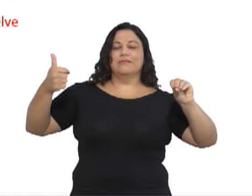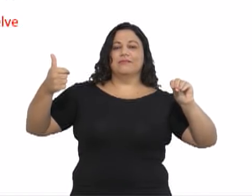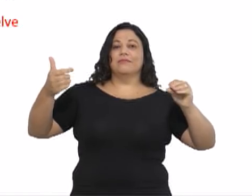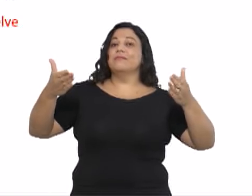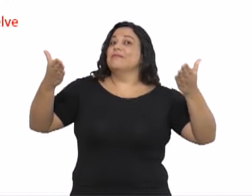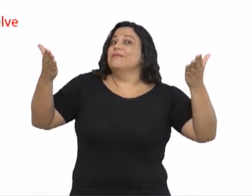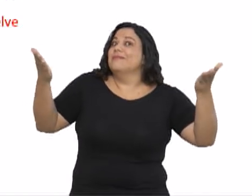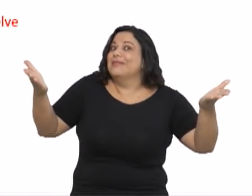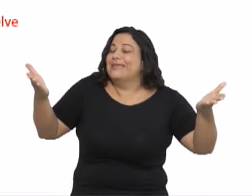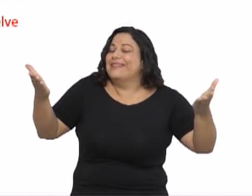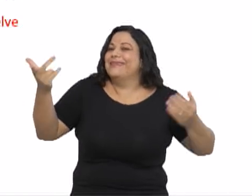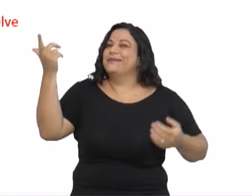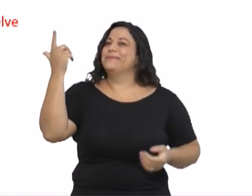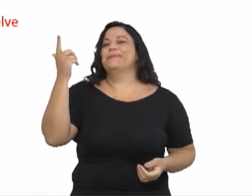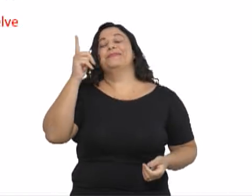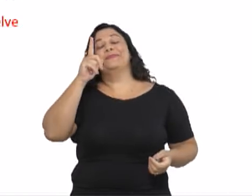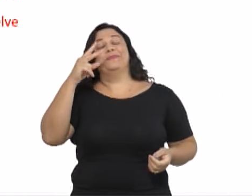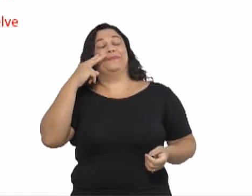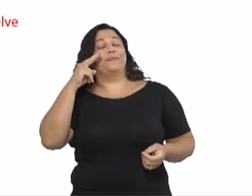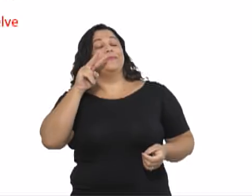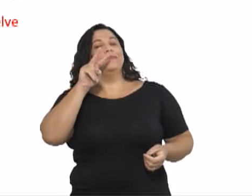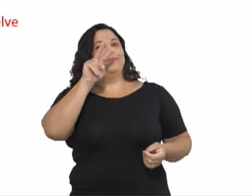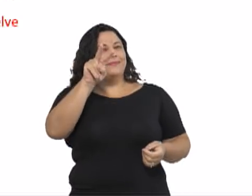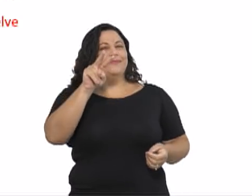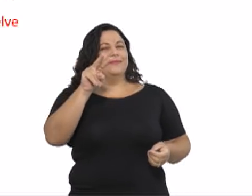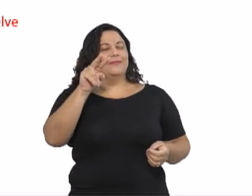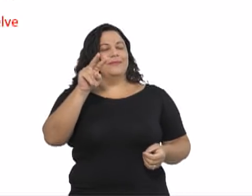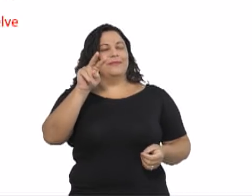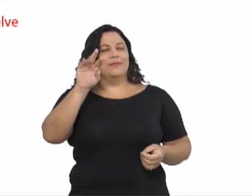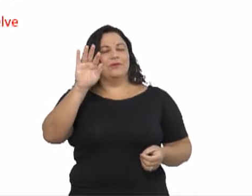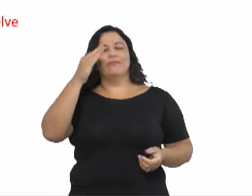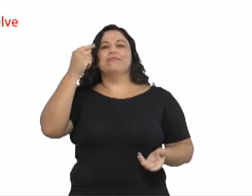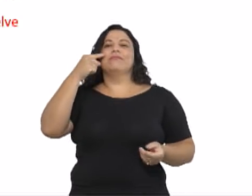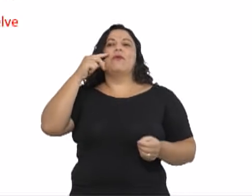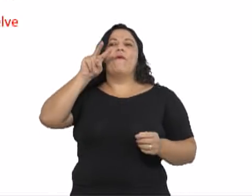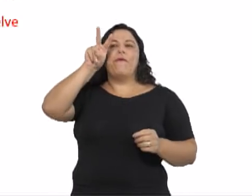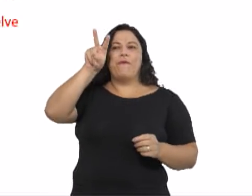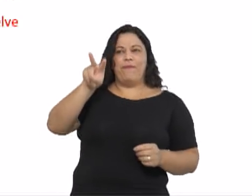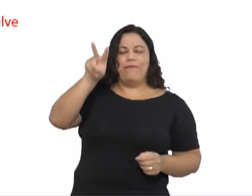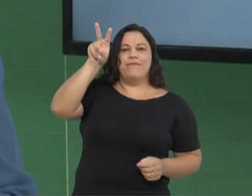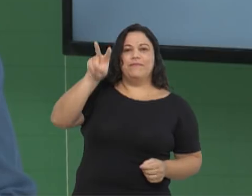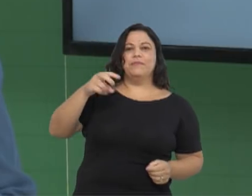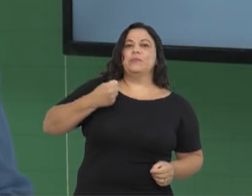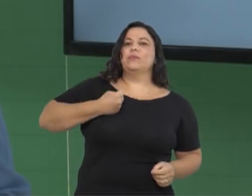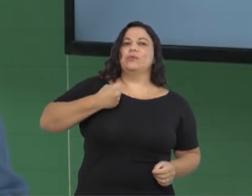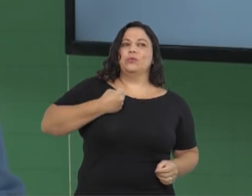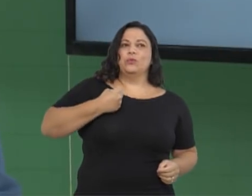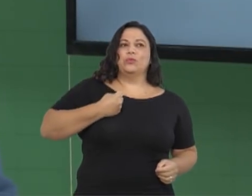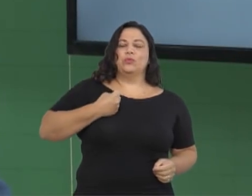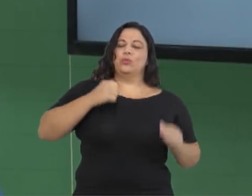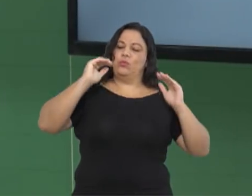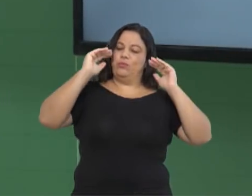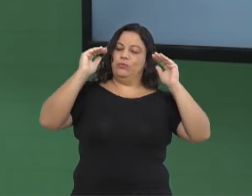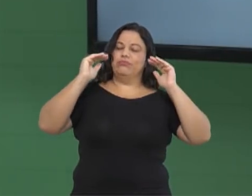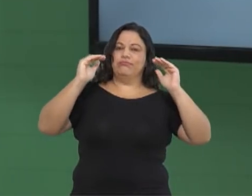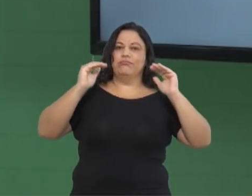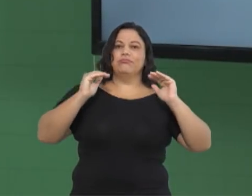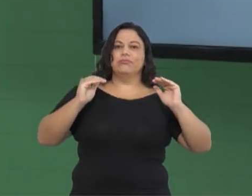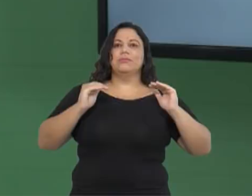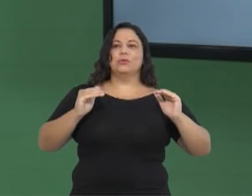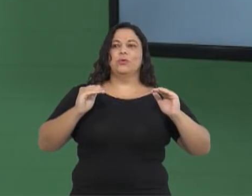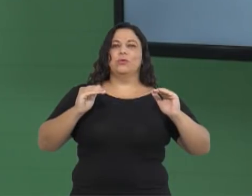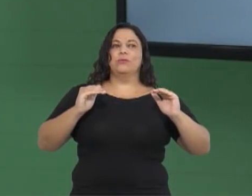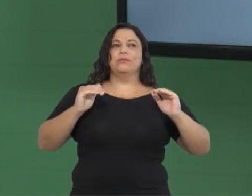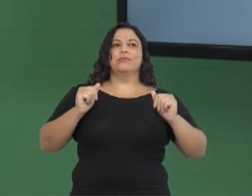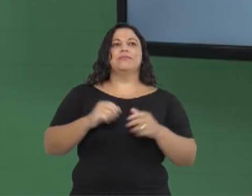aí, conseguiu repetir em casa? Lembrem que a gente tem várias plataformazinhas também que